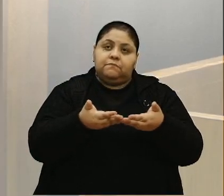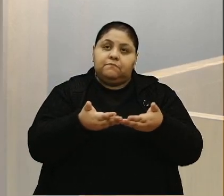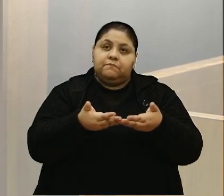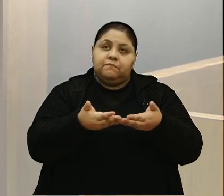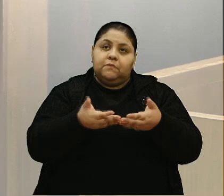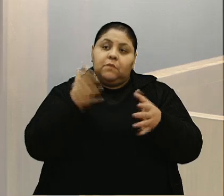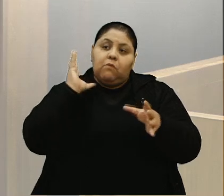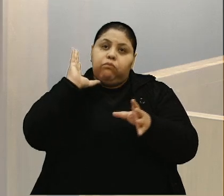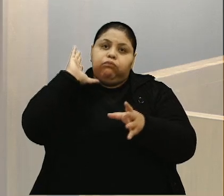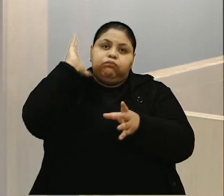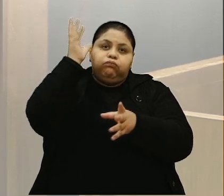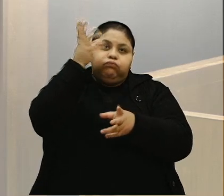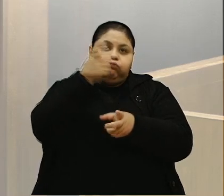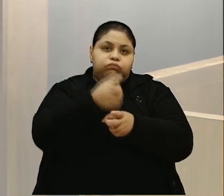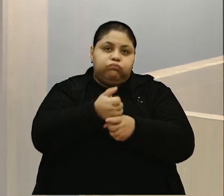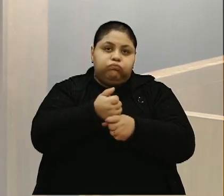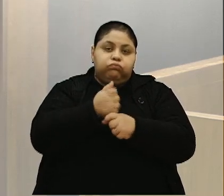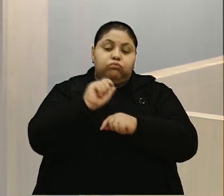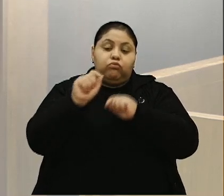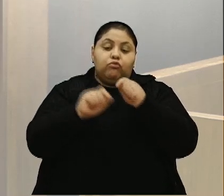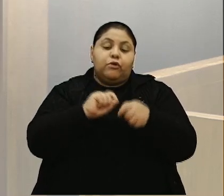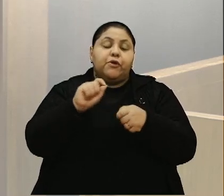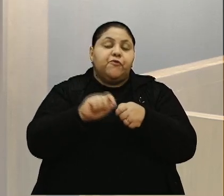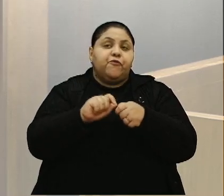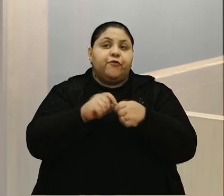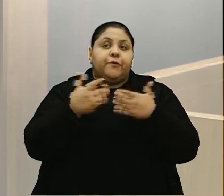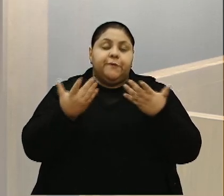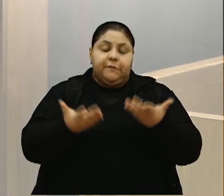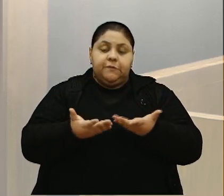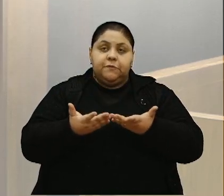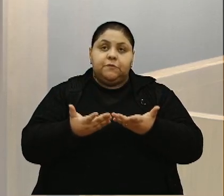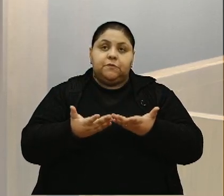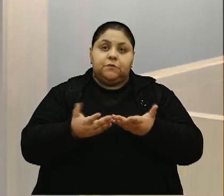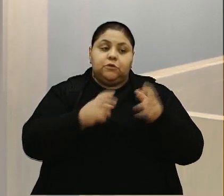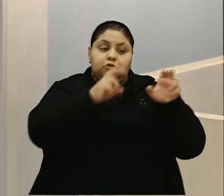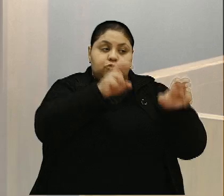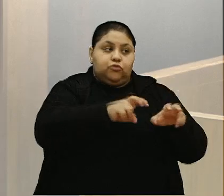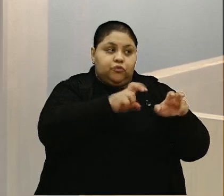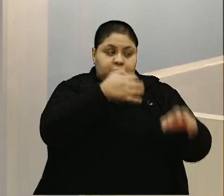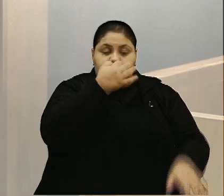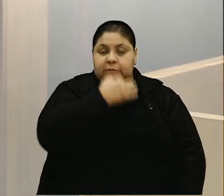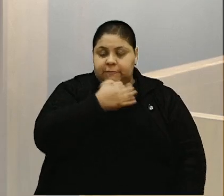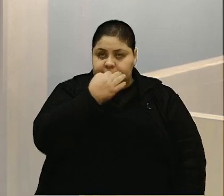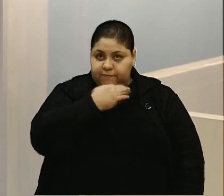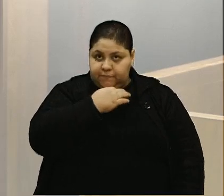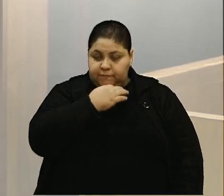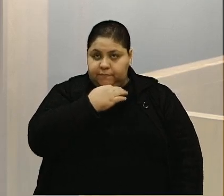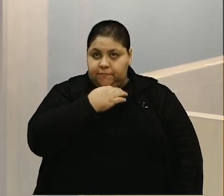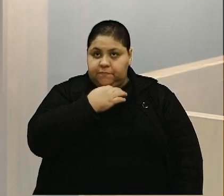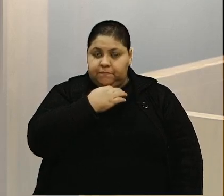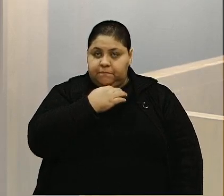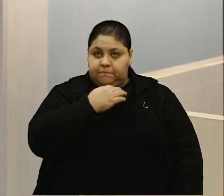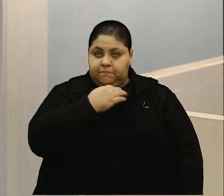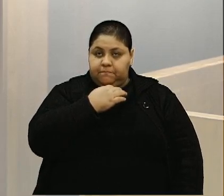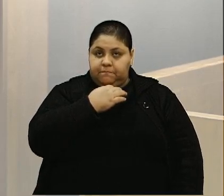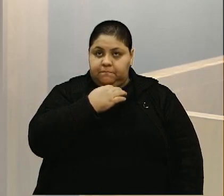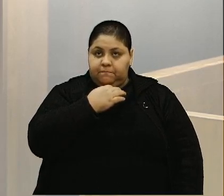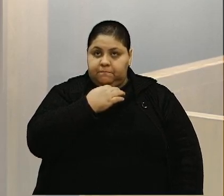resumo aí do que foi feito aí no interior de Caxias do Sul. O interior de Caxias do